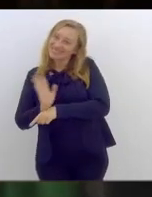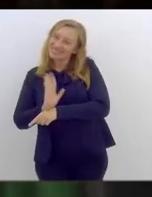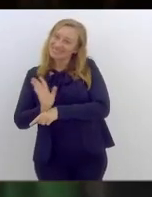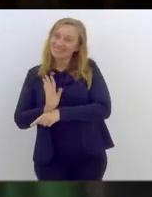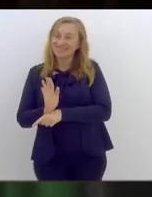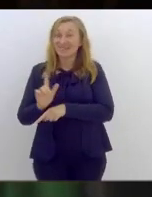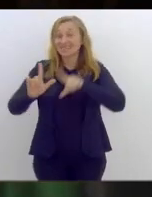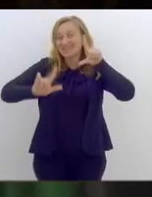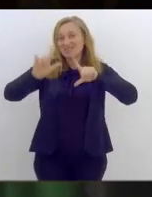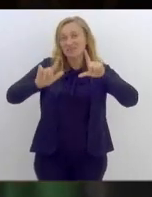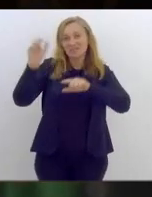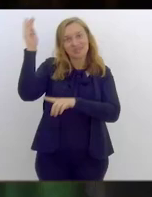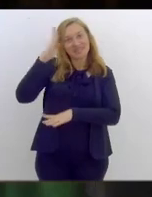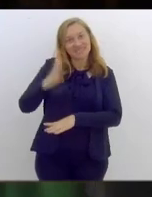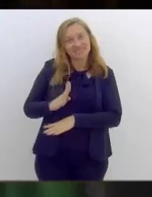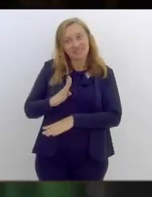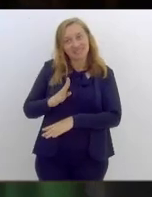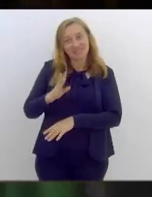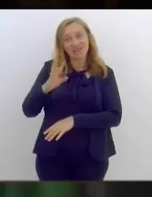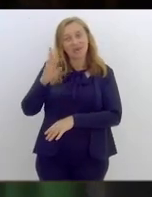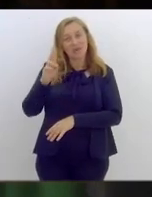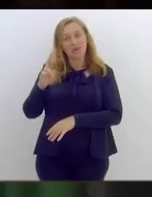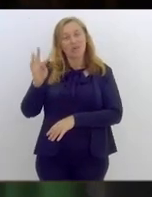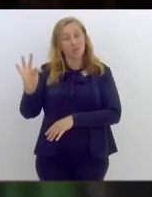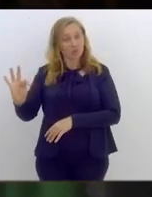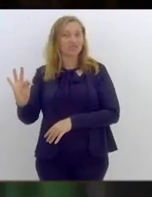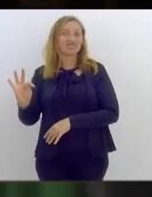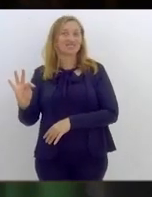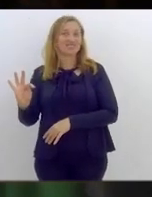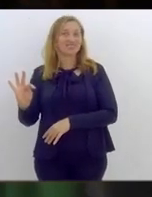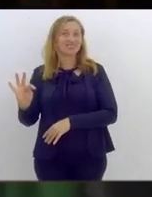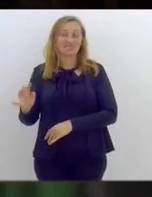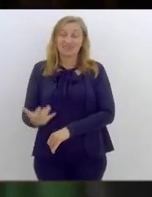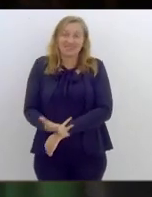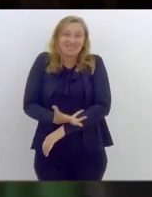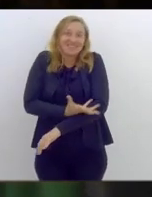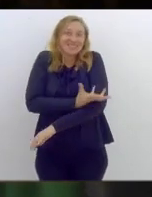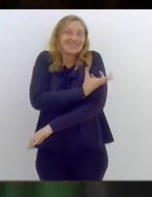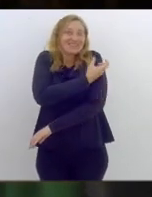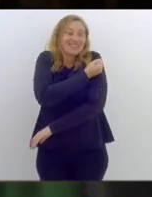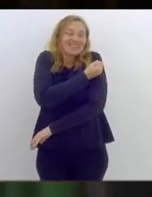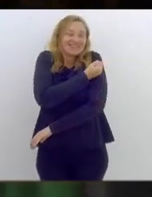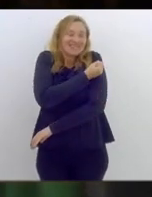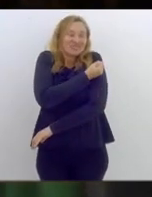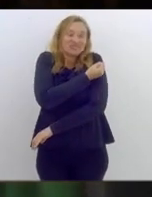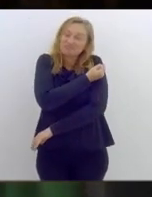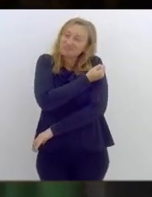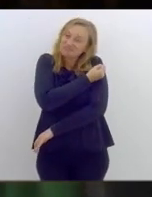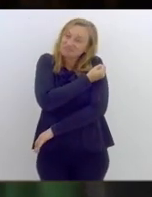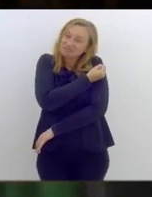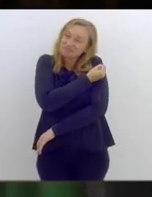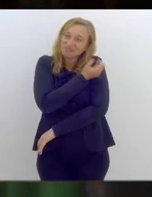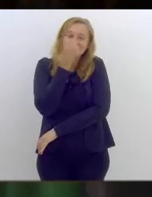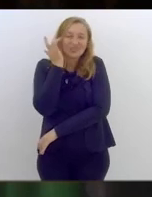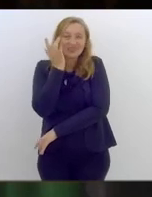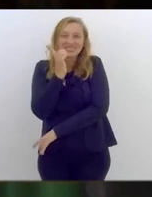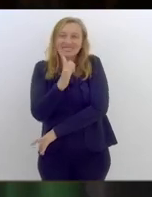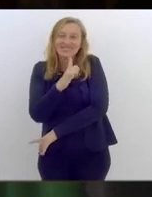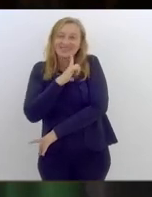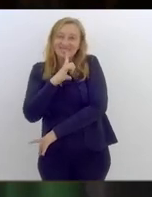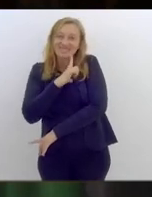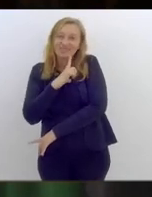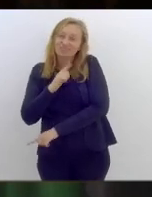televisão brasileira, Ruth de Souza, me emociona. Né? Eu acho que nós temos